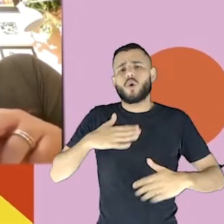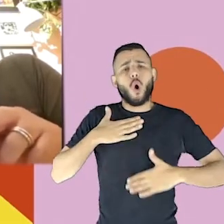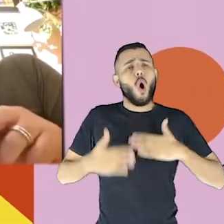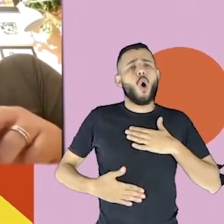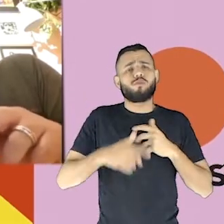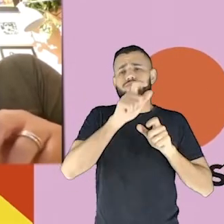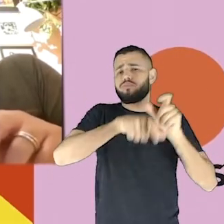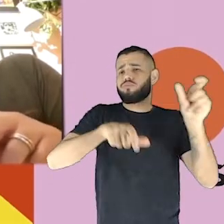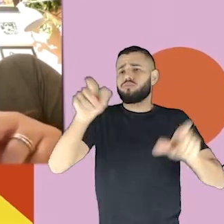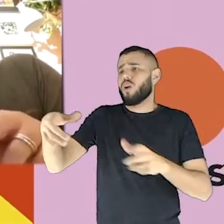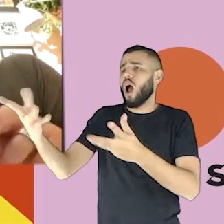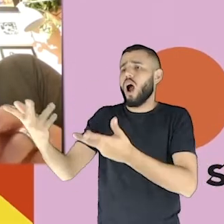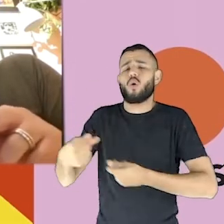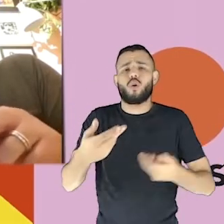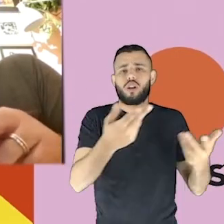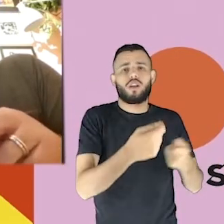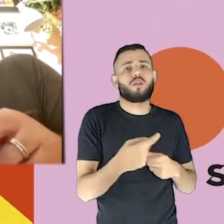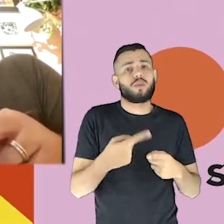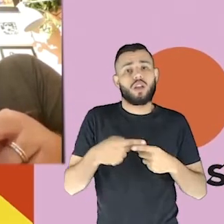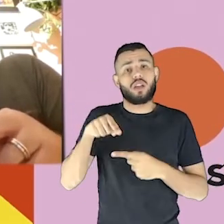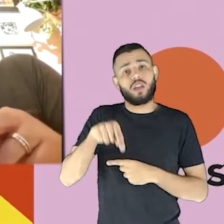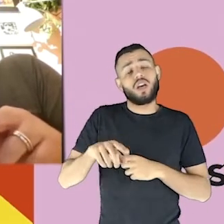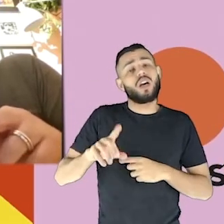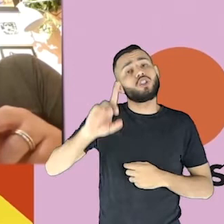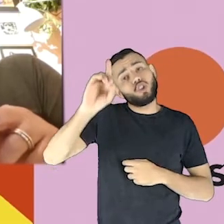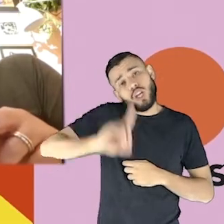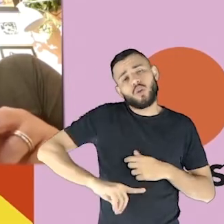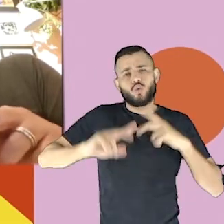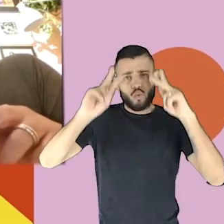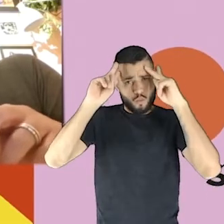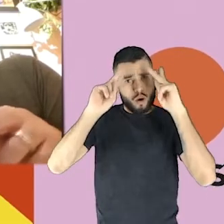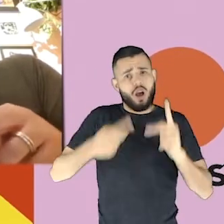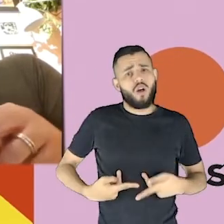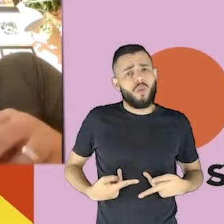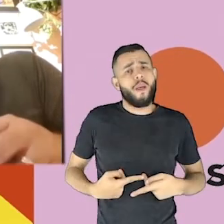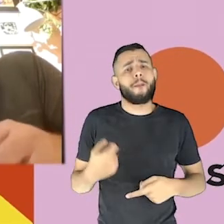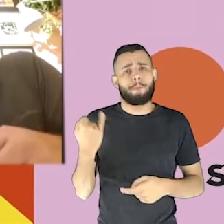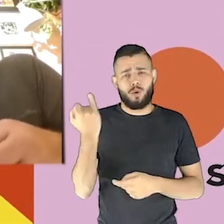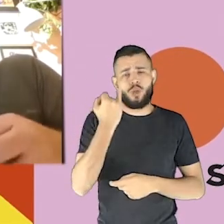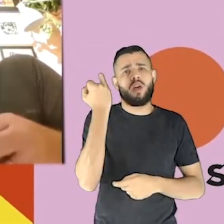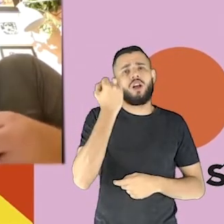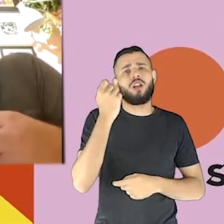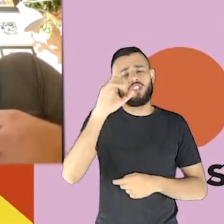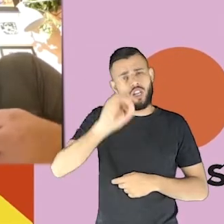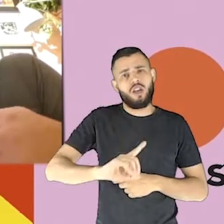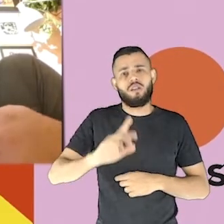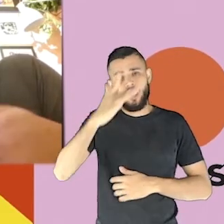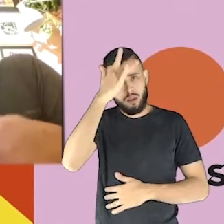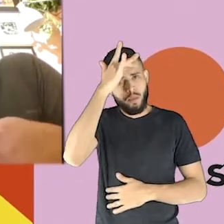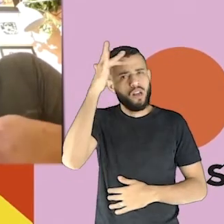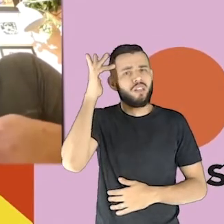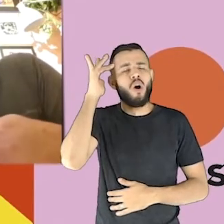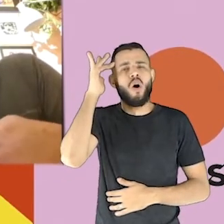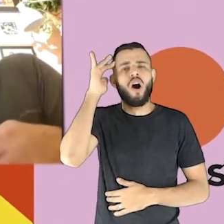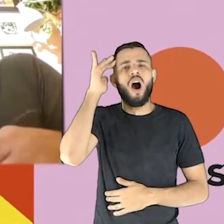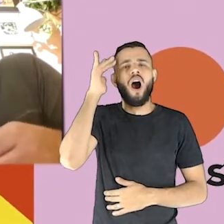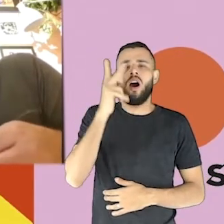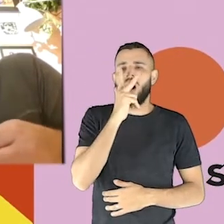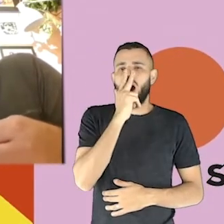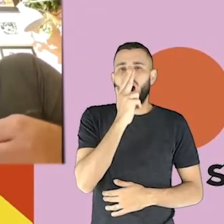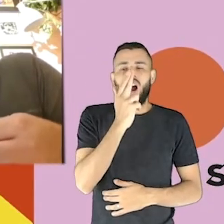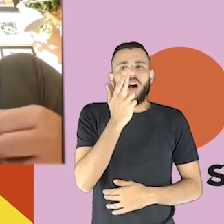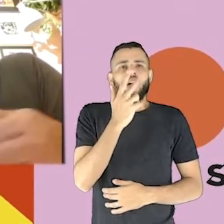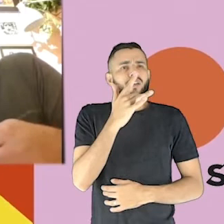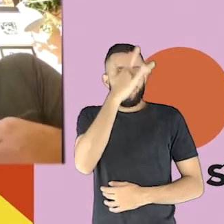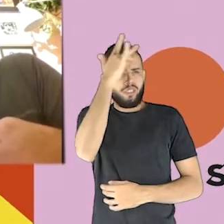todos os corpos, né? Porque a gente está aqui falando de direitos humanos, gente. A gente está falando... É importante frisar isso. A gente está falando de direitos das pessoas. Que é